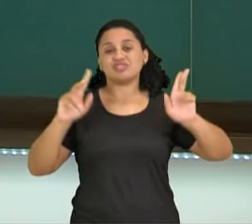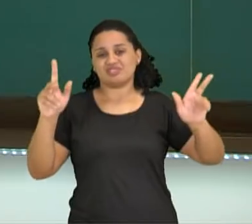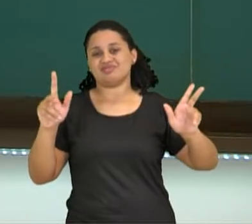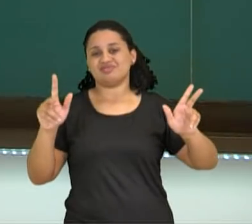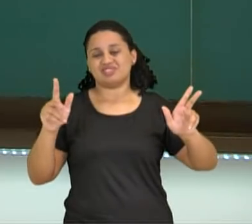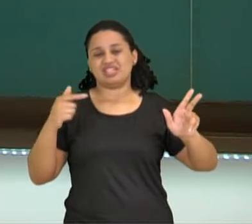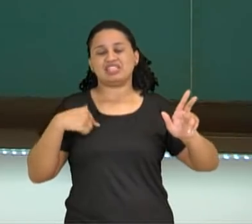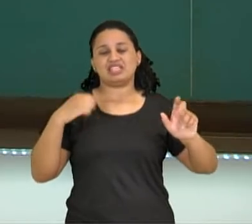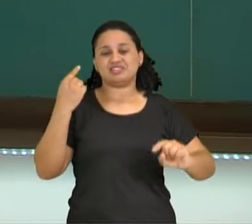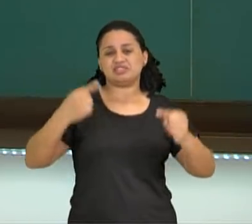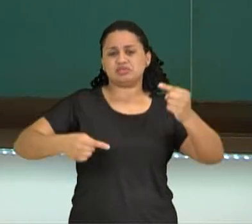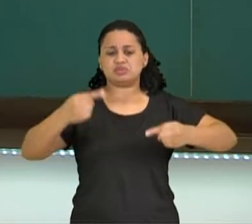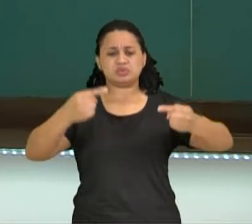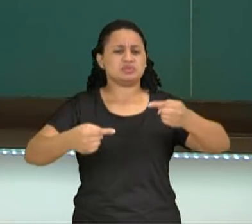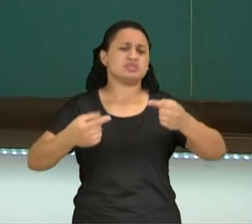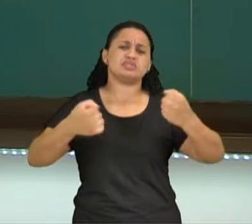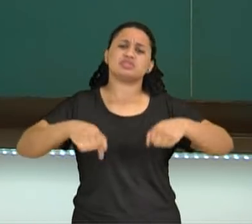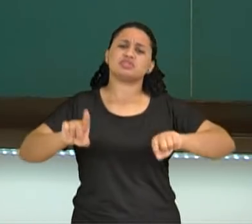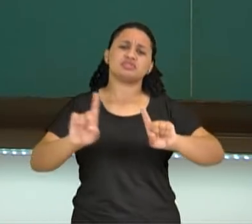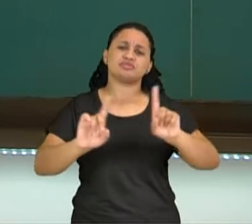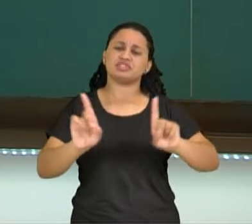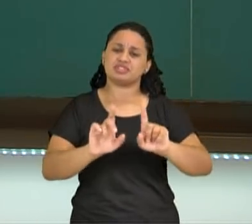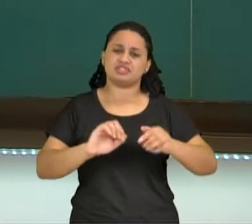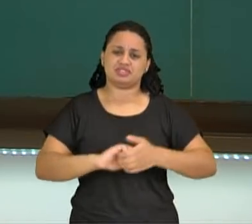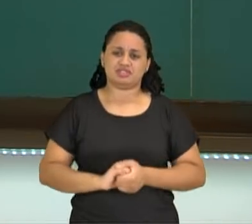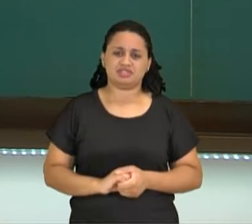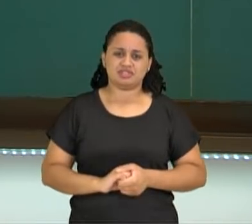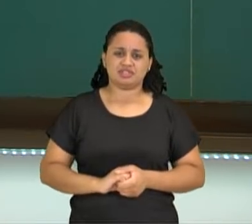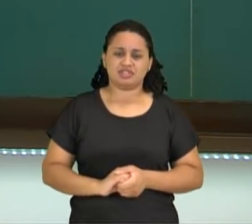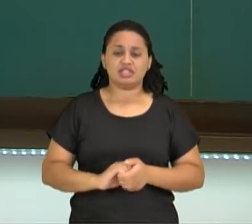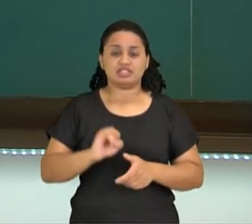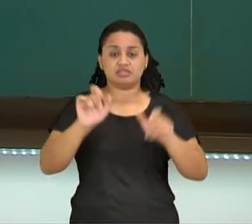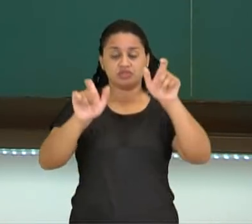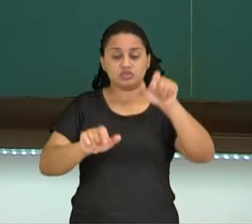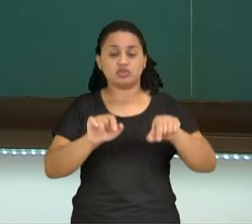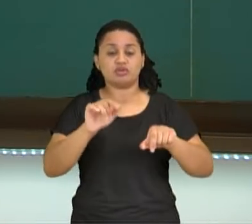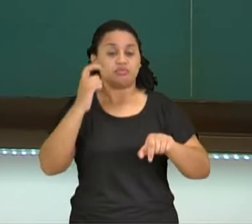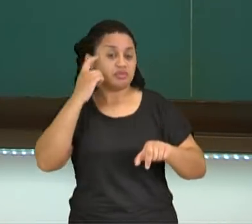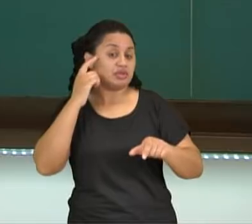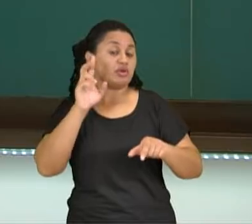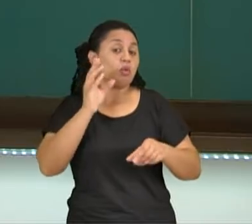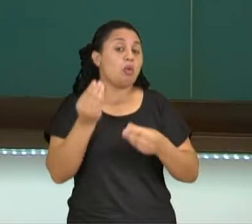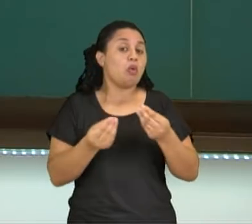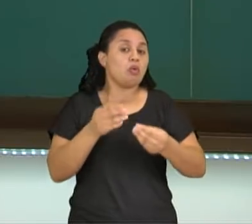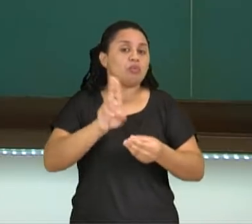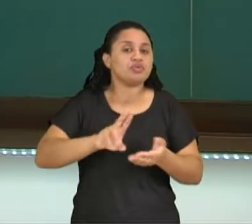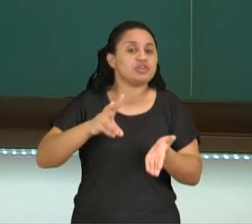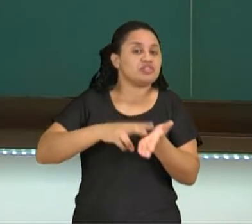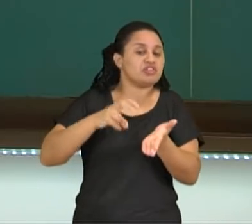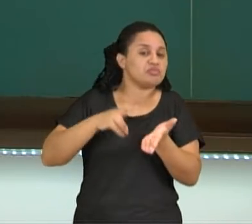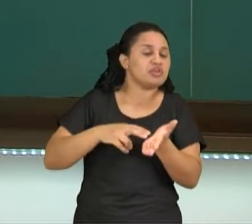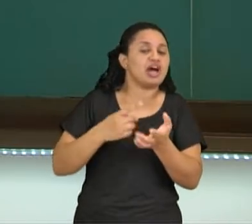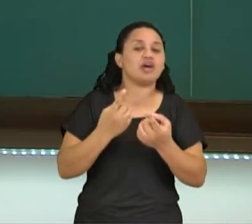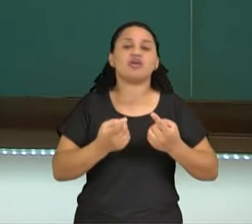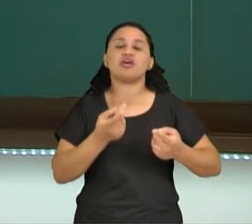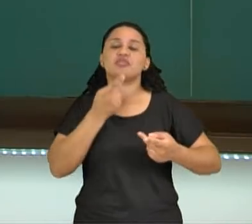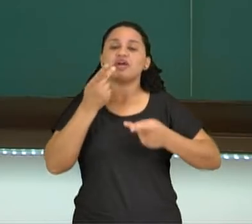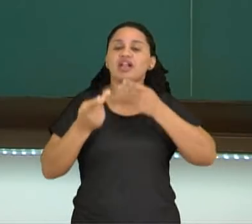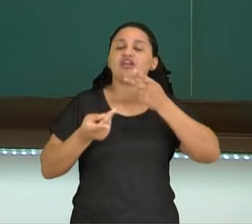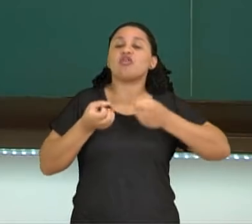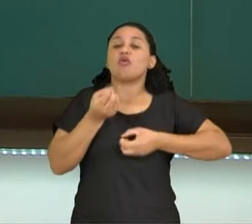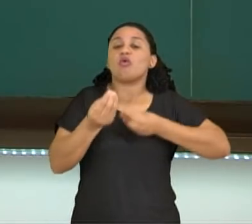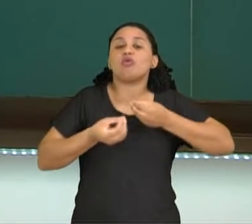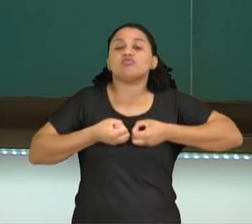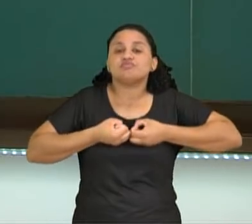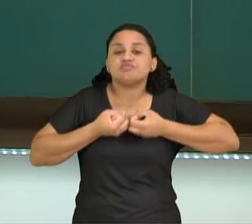discussões desnecessárias. Se a pessoa pensasse no uso do vocabulário, em como expressar a sua opinião, muitos